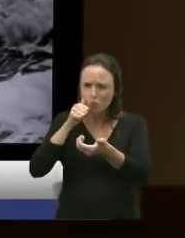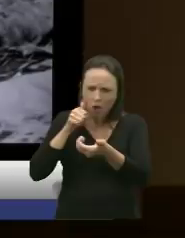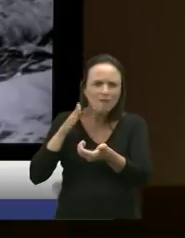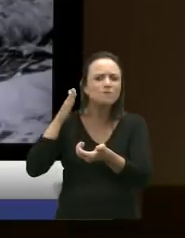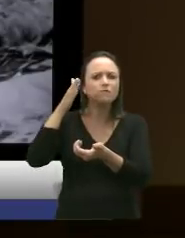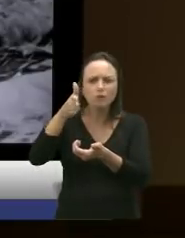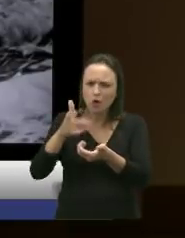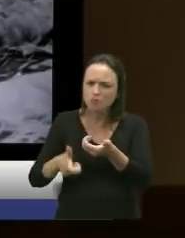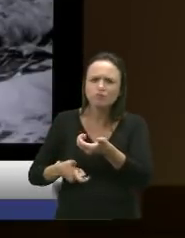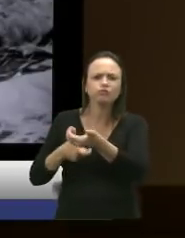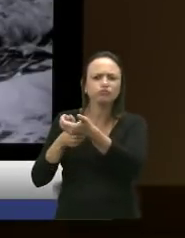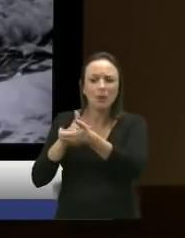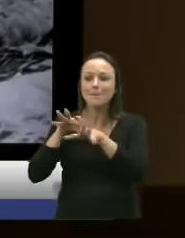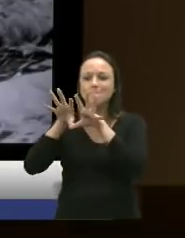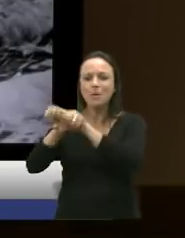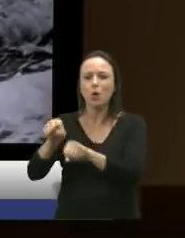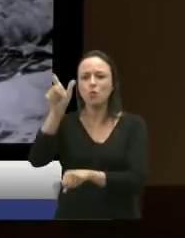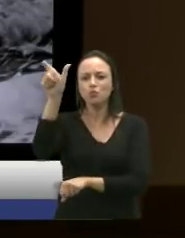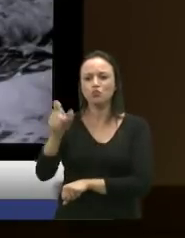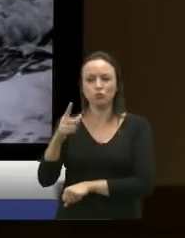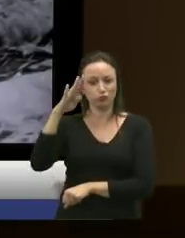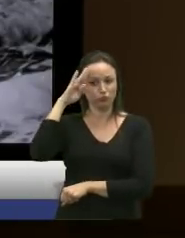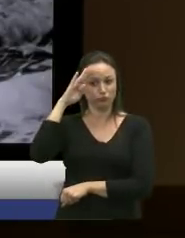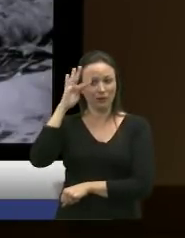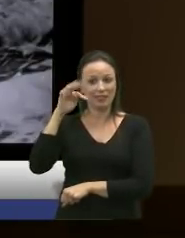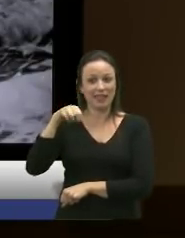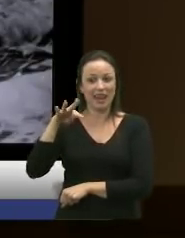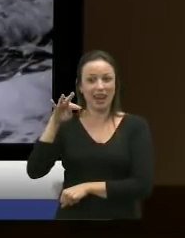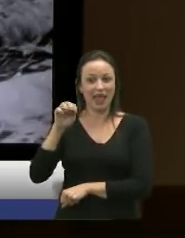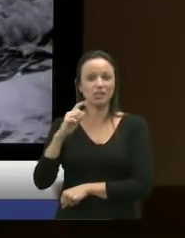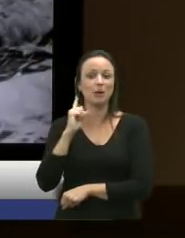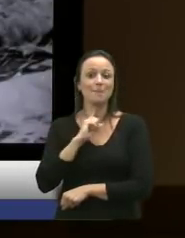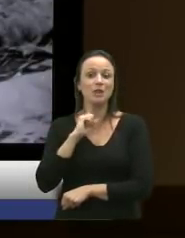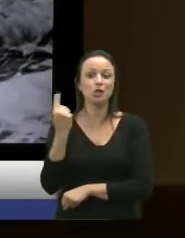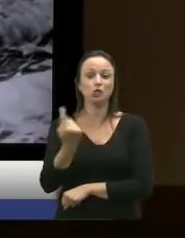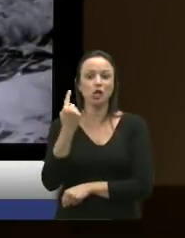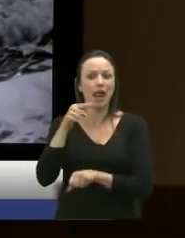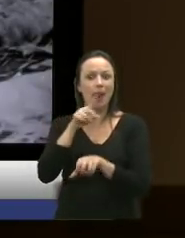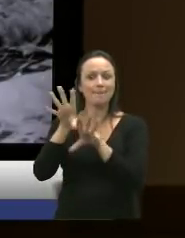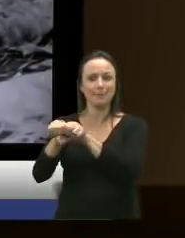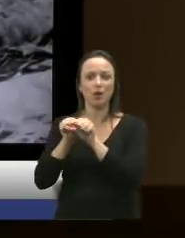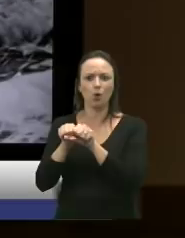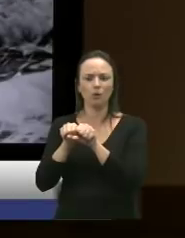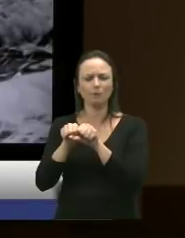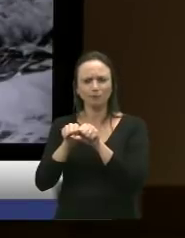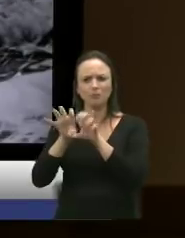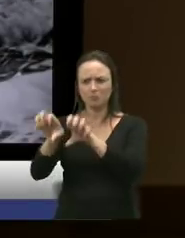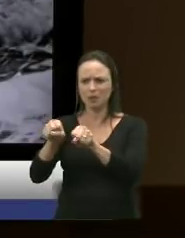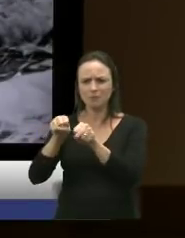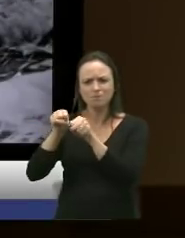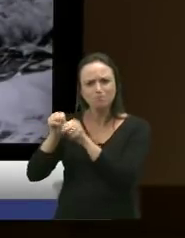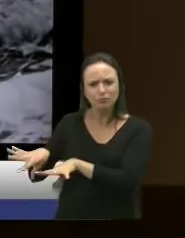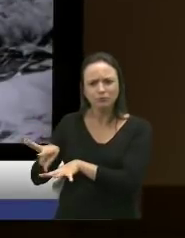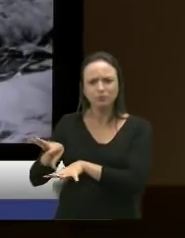Aprisionou um tenente mineiro sozinha. Quando esse tenente mineiro chegou na retaguarda e soube que era uma mulher que tinha aprisionado, ele queria morrer. Ele